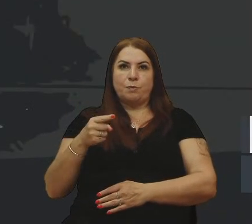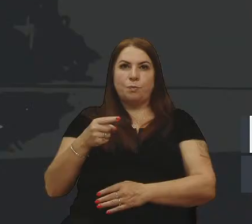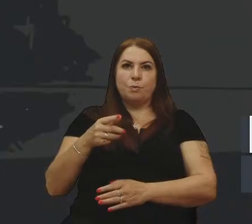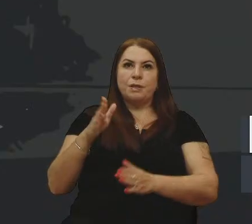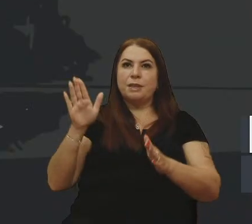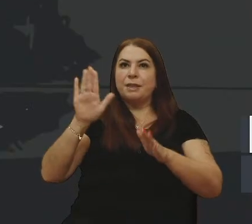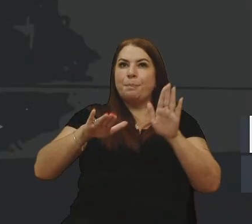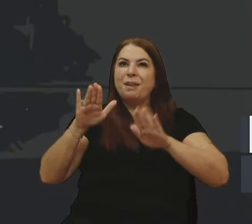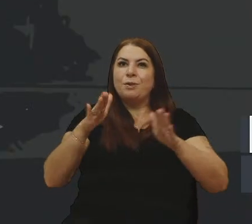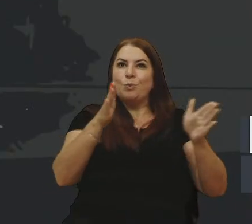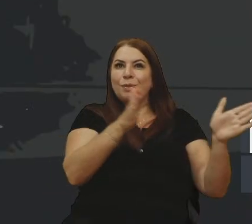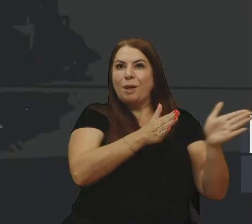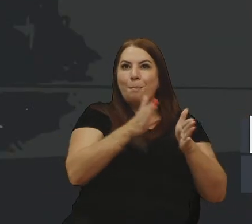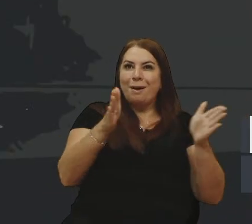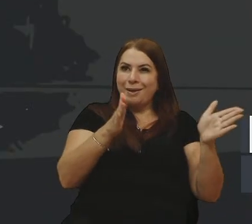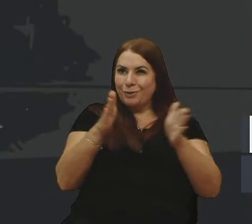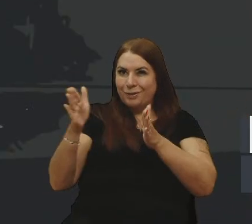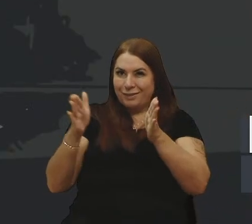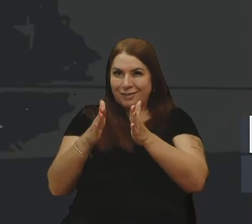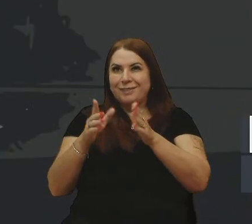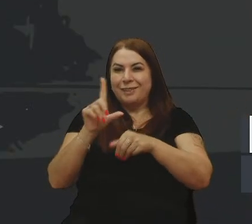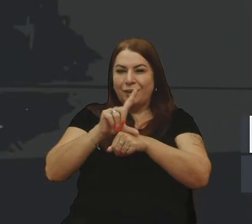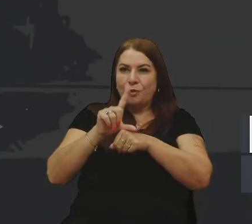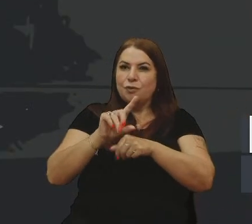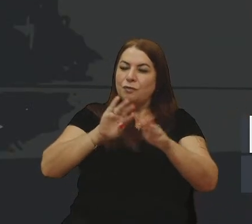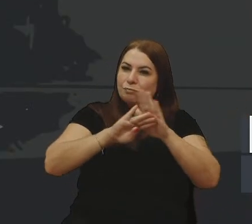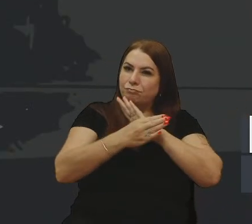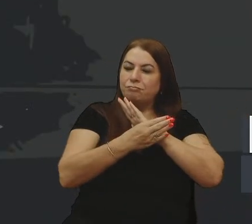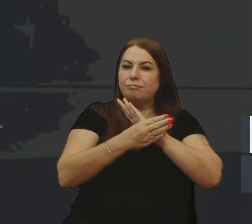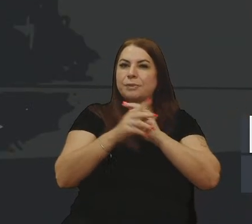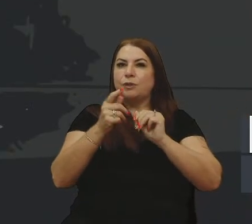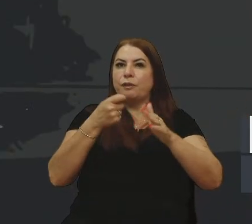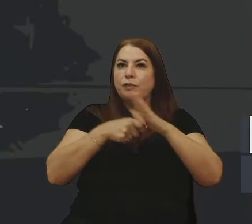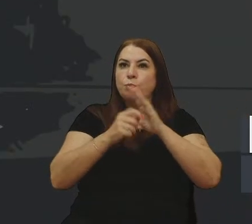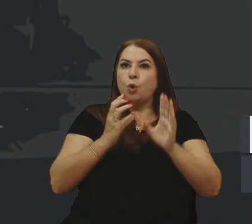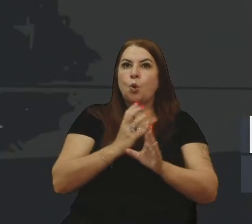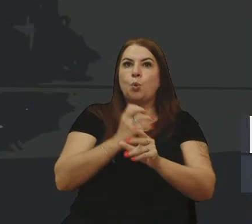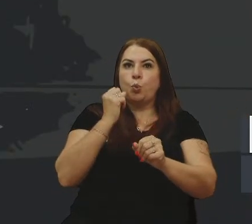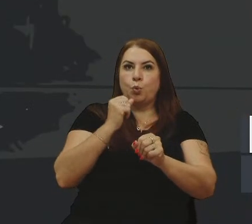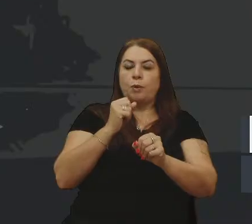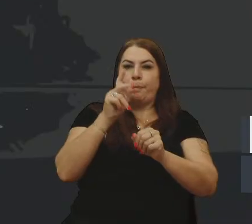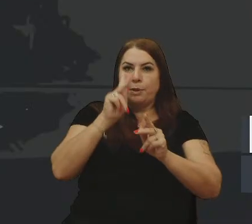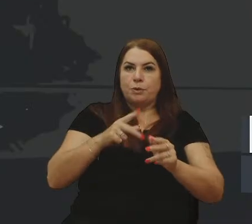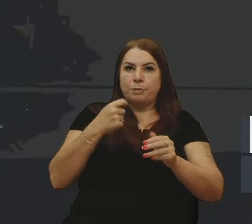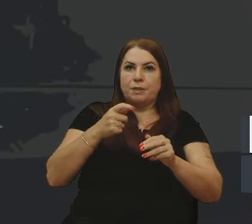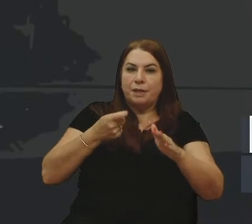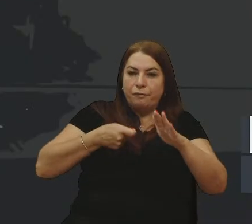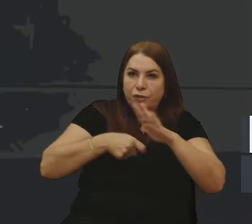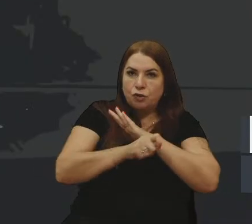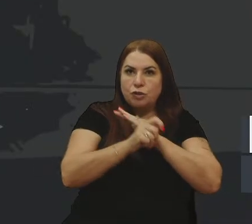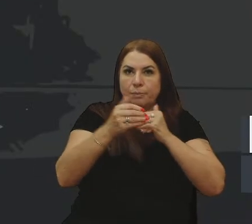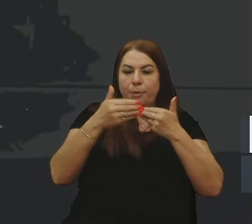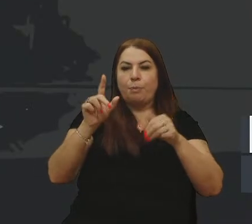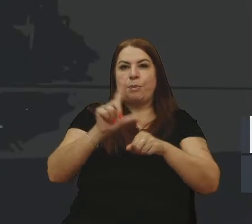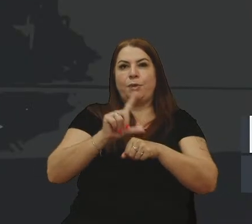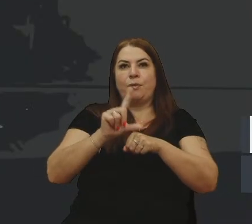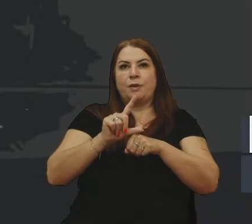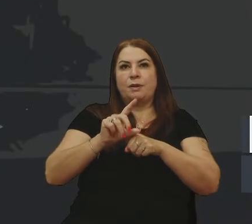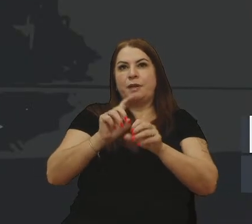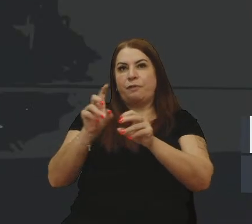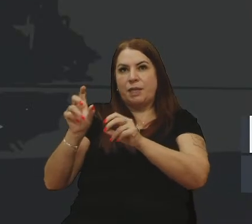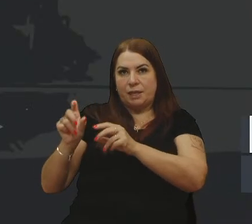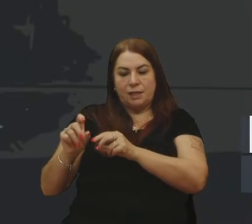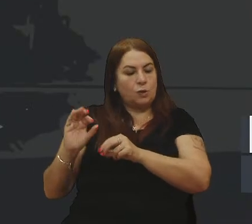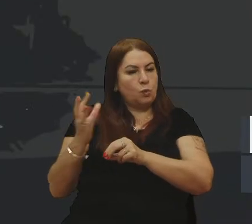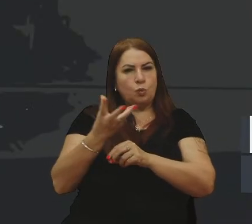tamanho da loja, esse investimento fica mais ou menos adequado. Isso aqui é investimento total, tá, gente? É o que a pessoa precisa investir para abrir a loja e sair vendendo. Tá?